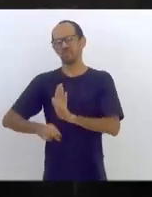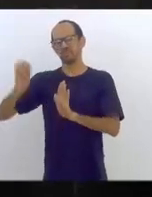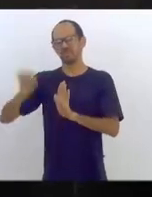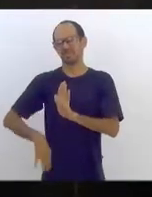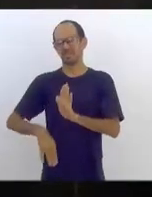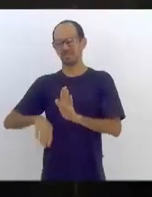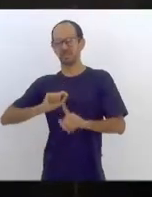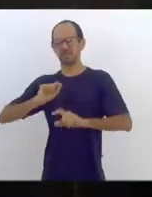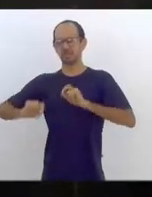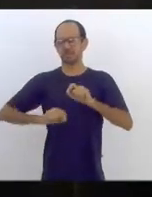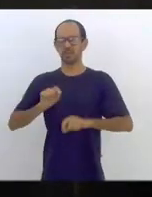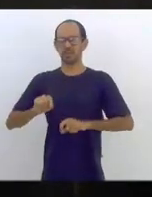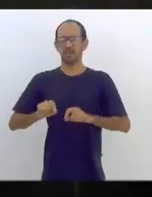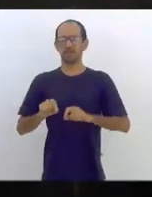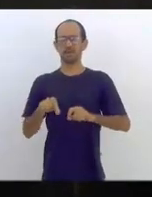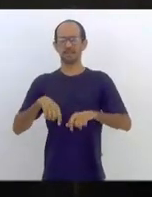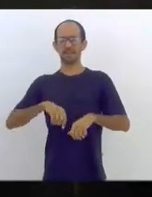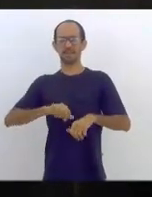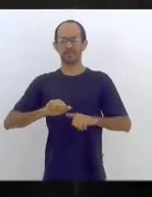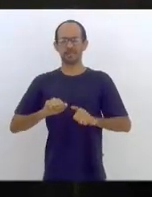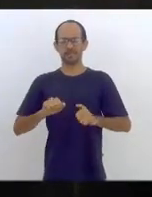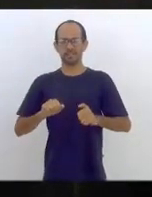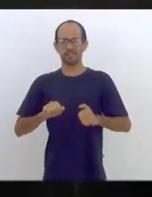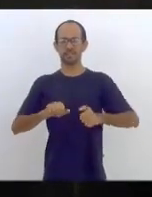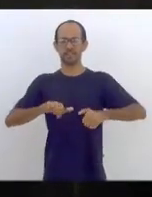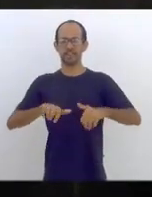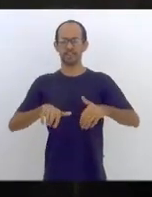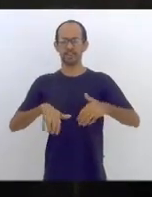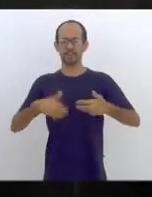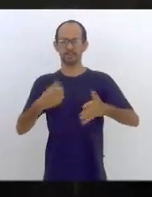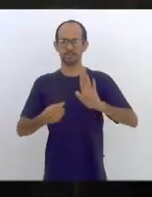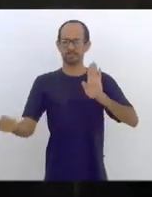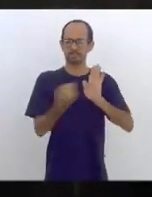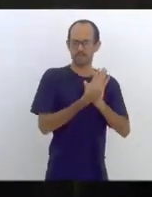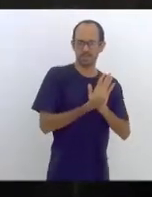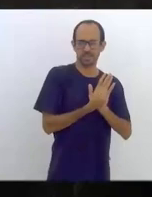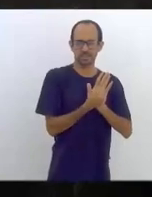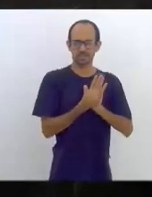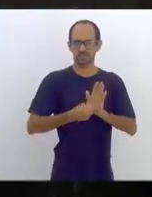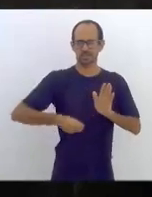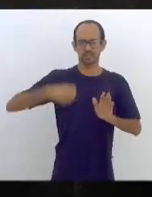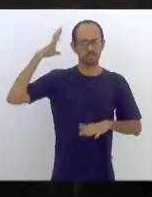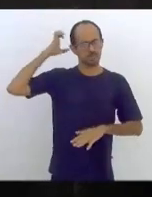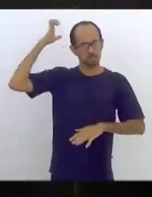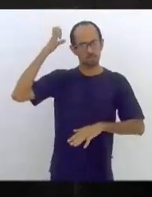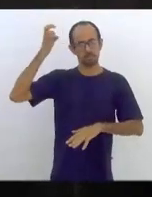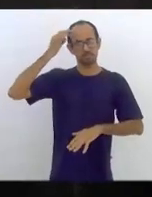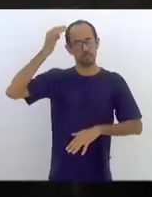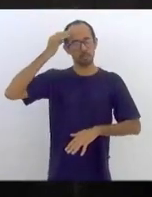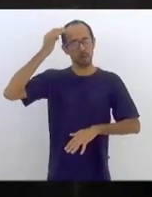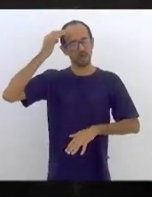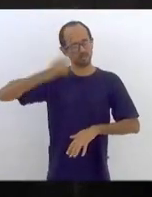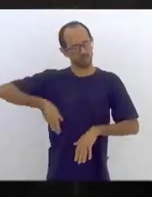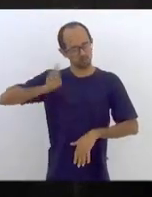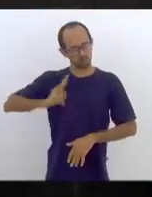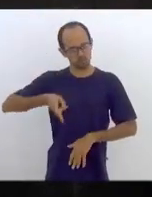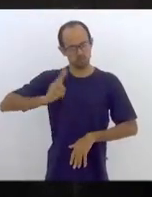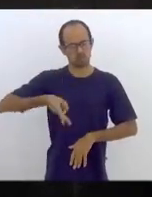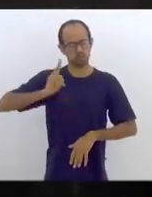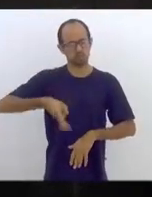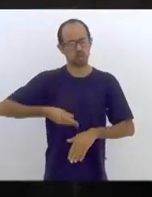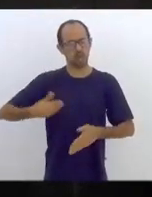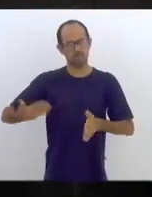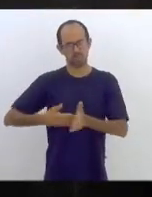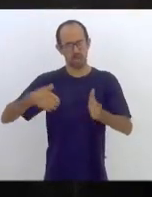muito impactante, e acho que essa memória de Marielle vai ficar marcada e vai nos acompanhar até o resto dos nossos